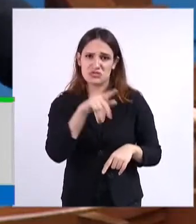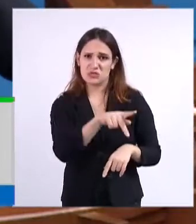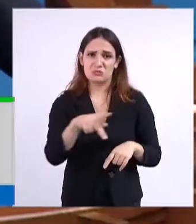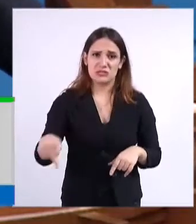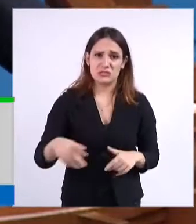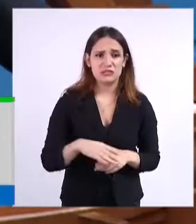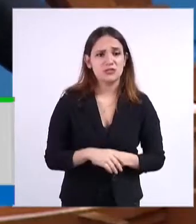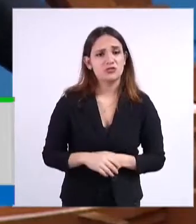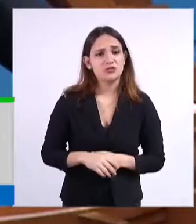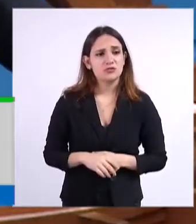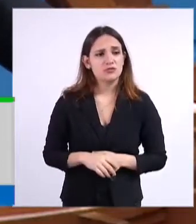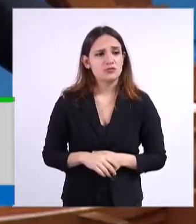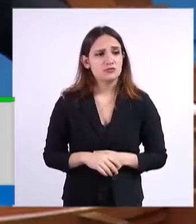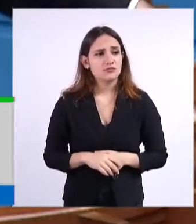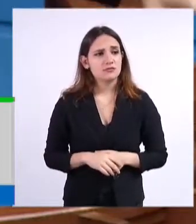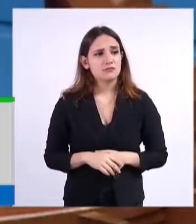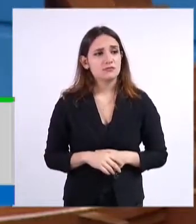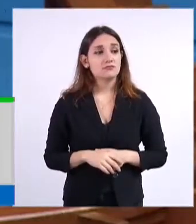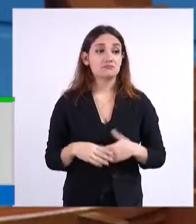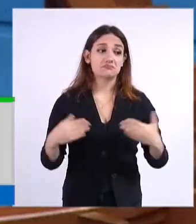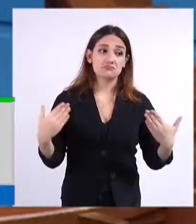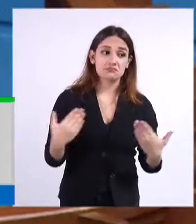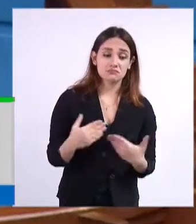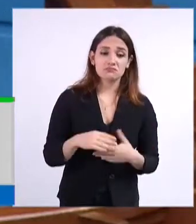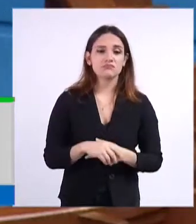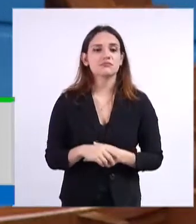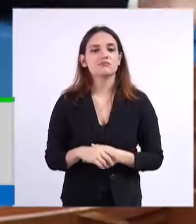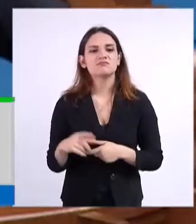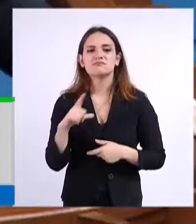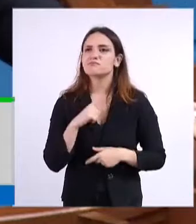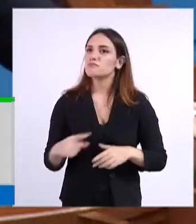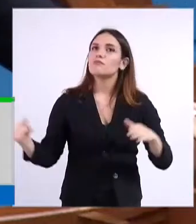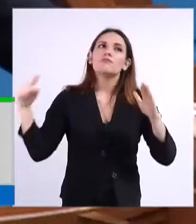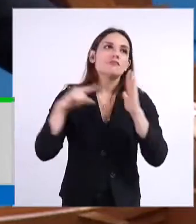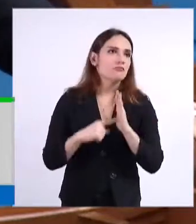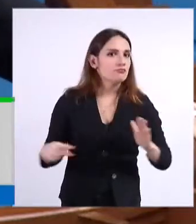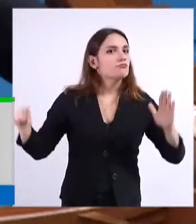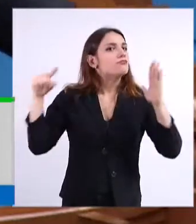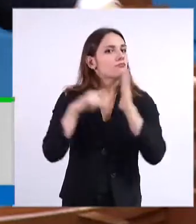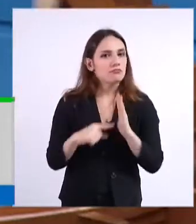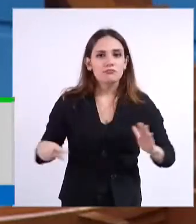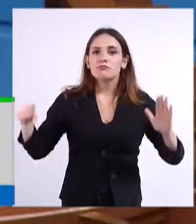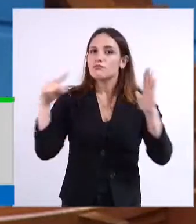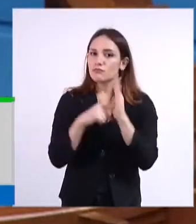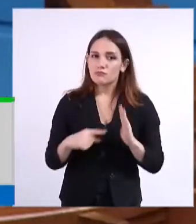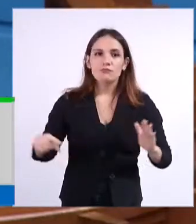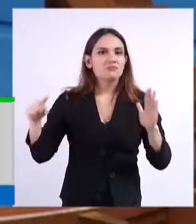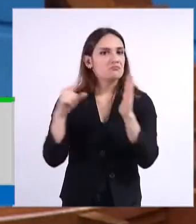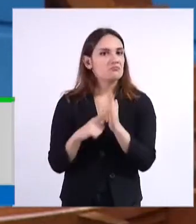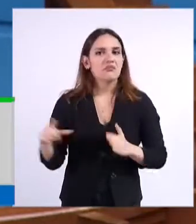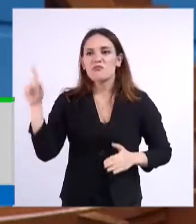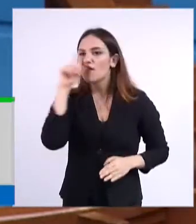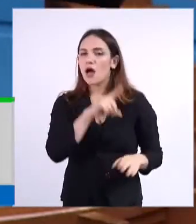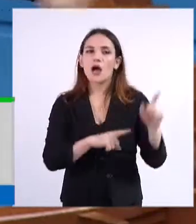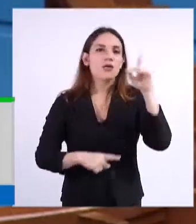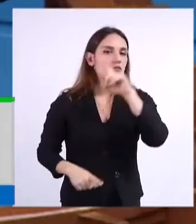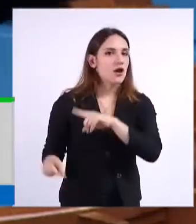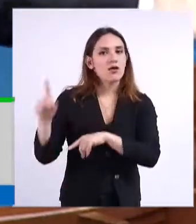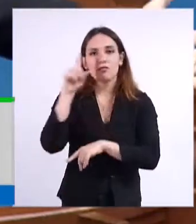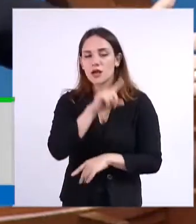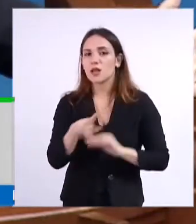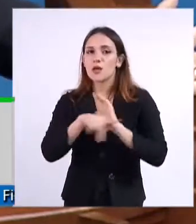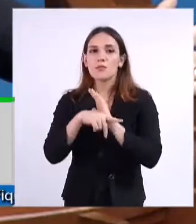República, e agora as denúncias estão pipocando aí. Esse laranjal do PSL tem que